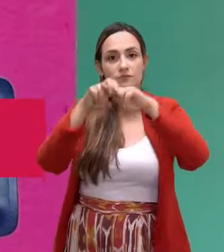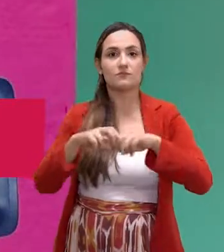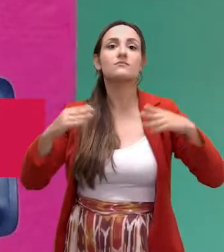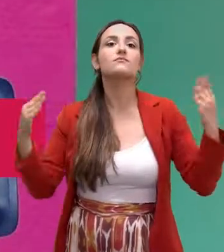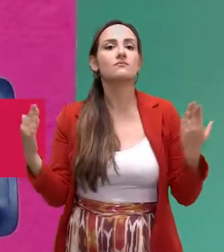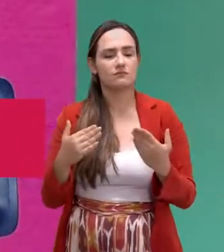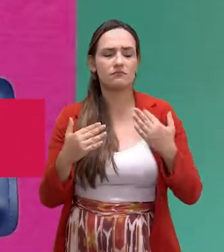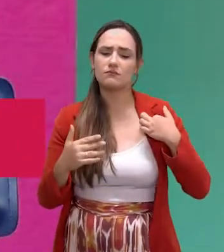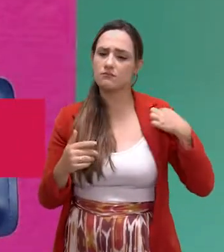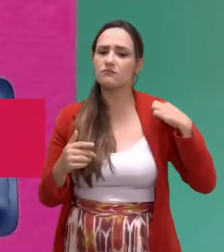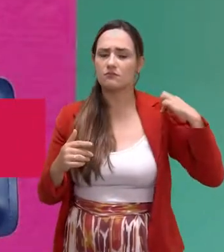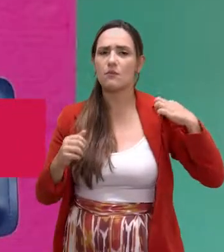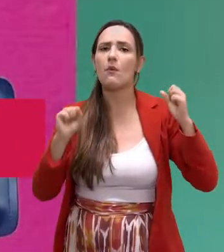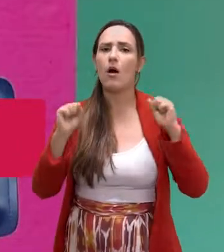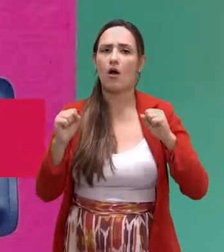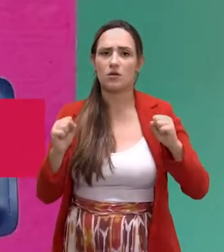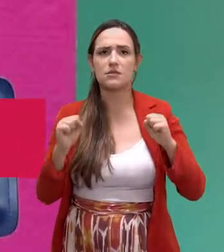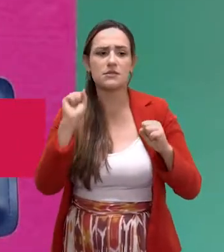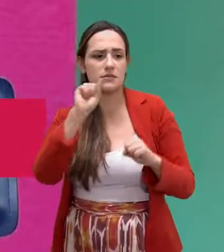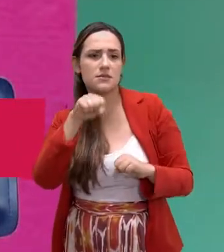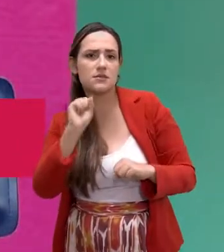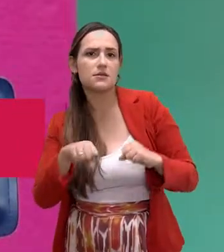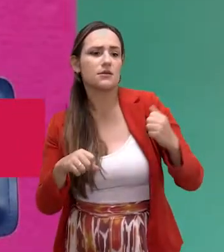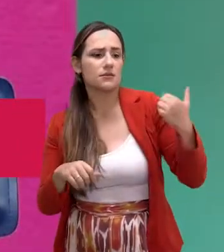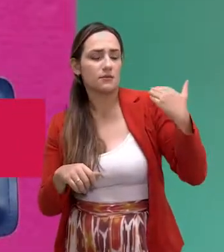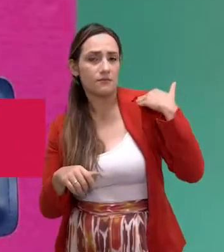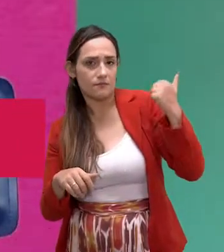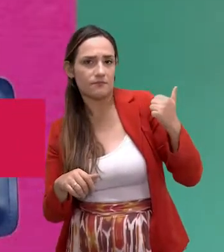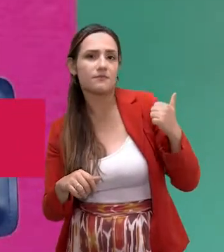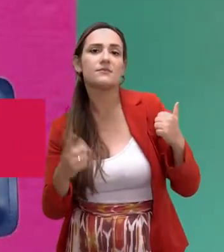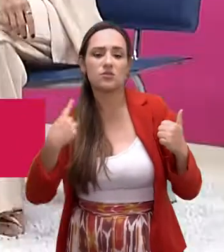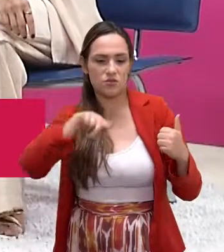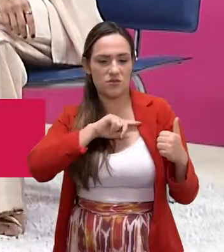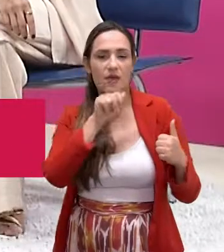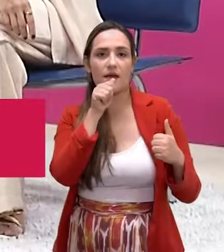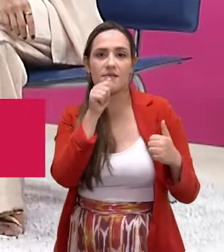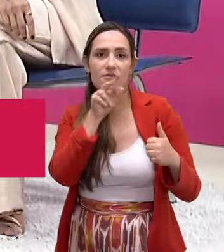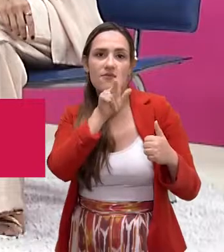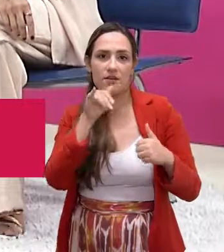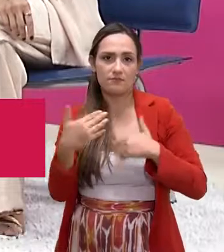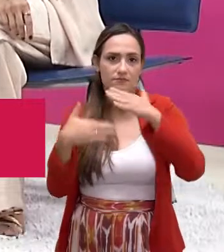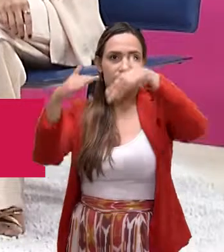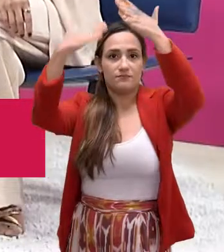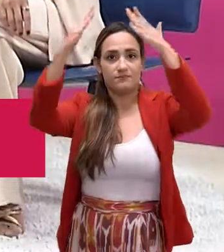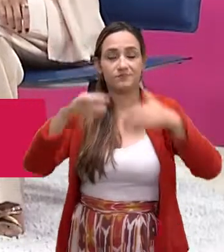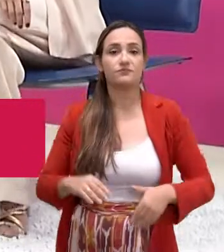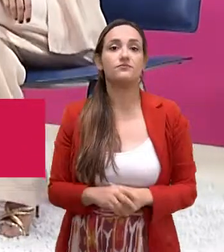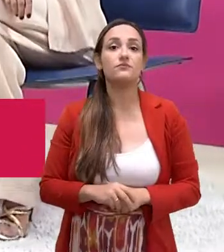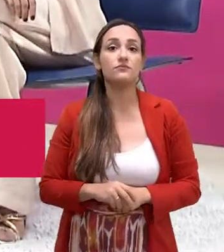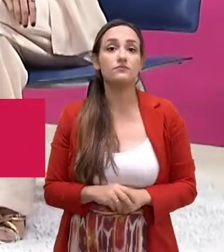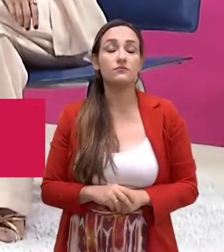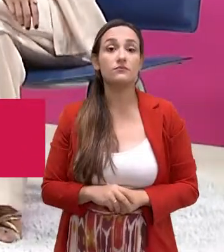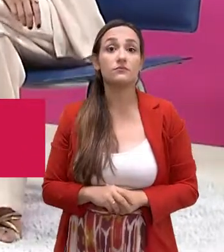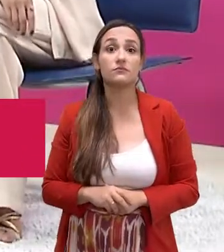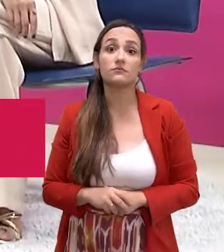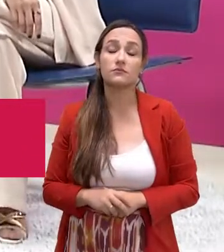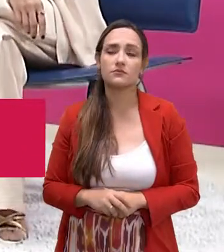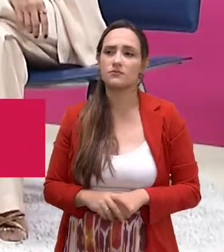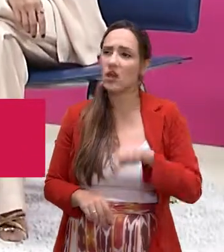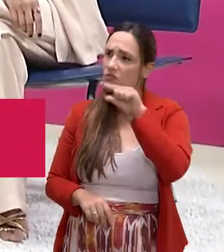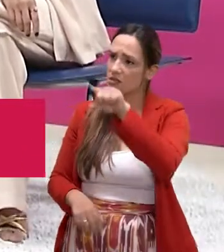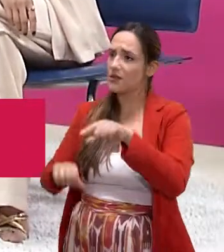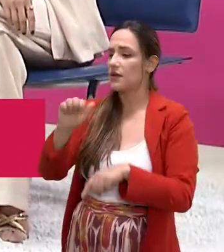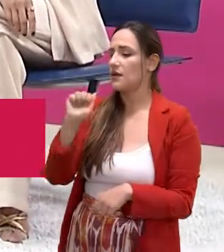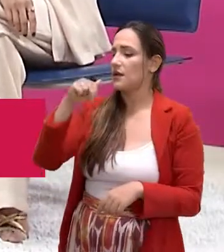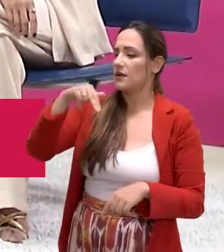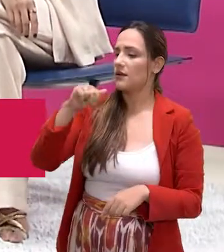à disposição de fazer isso. Então, acho que isso vai fazer com que a gente cresça bastante ainda. Bom, e doutora Ana Carolina, na sua opinião também, como é que